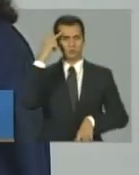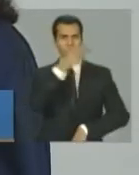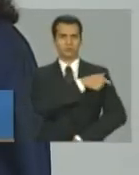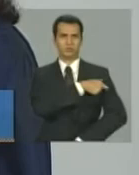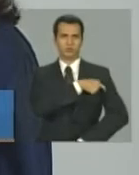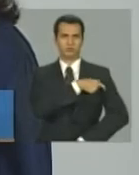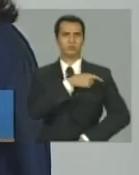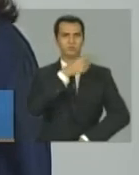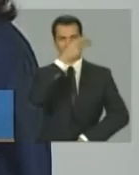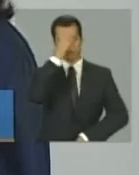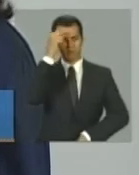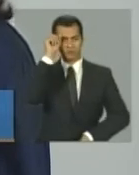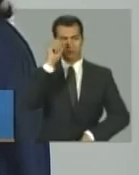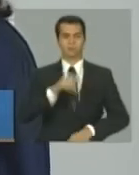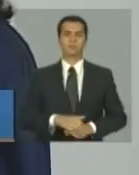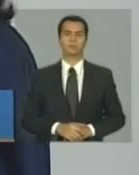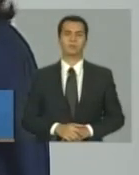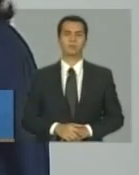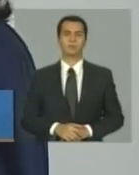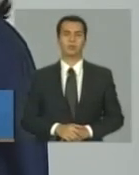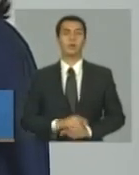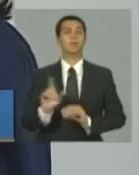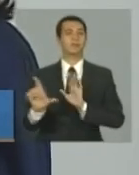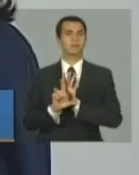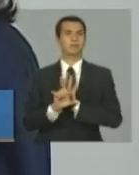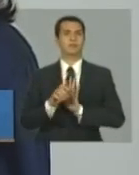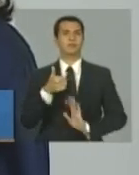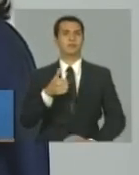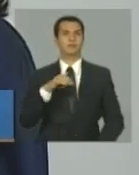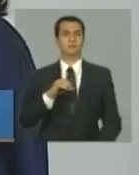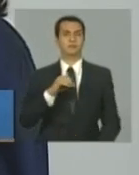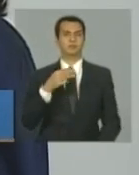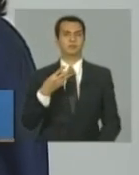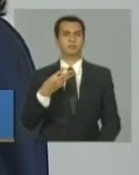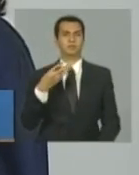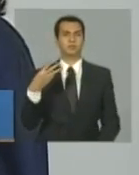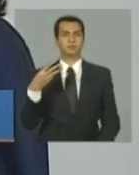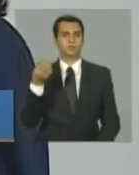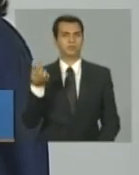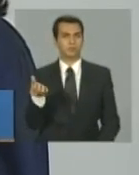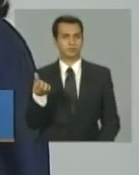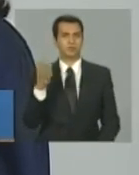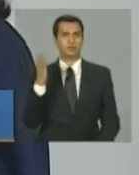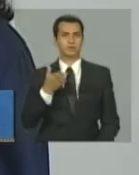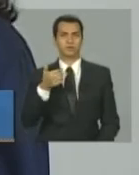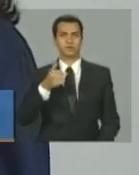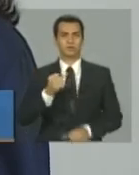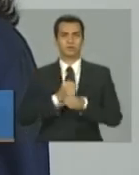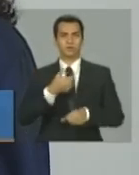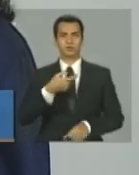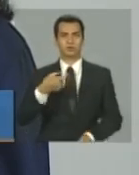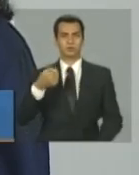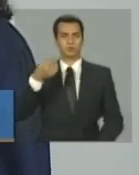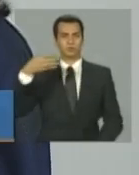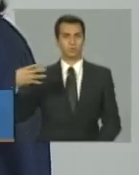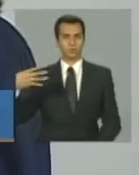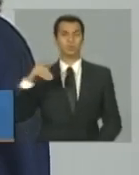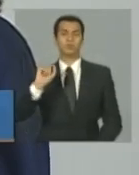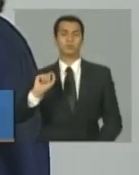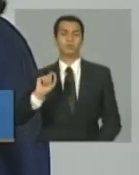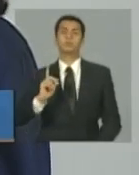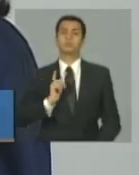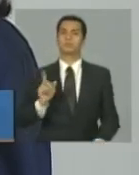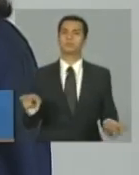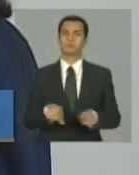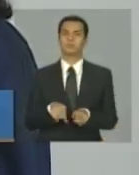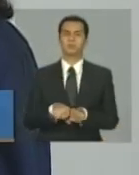14 da lei 10.836 do ano de 2004 como eu falei que a lei que criou o programa Bolsa Família Está prevista